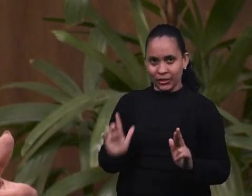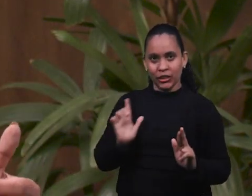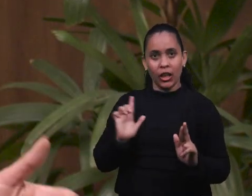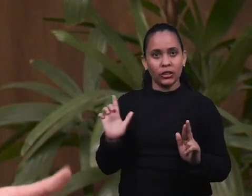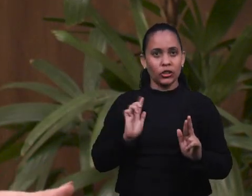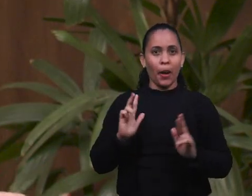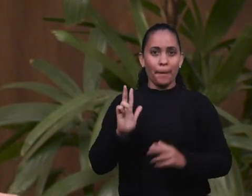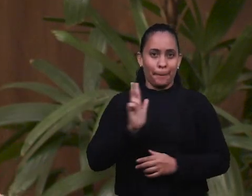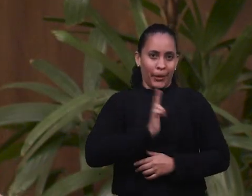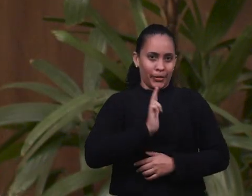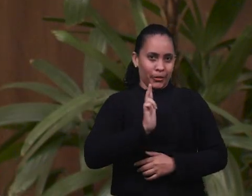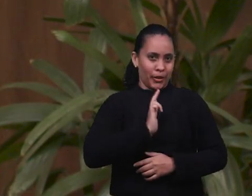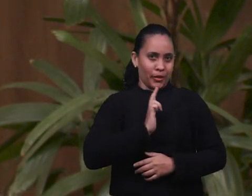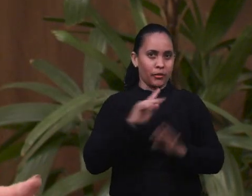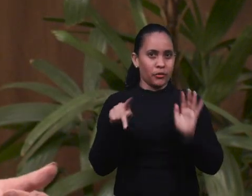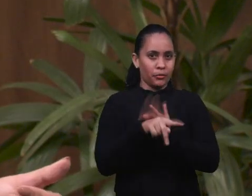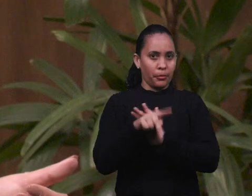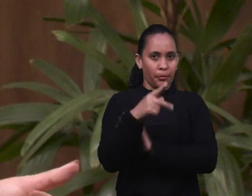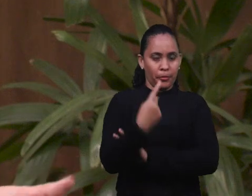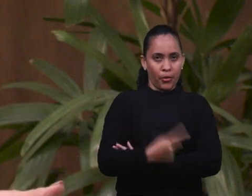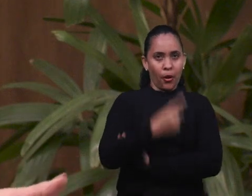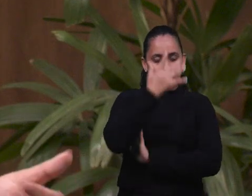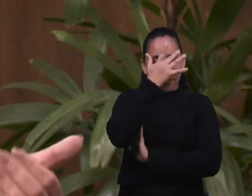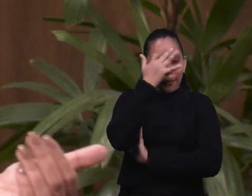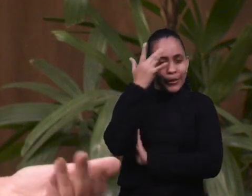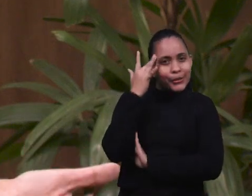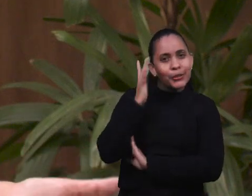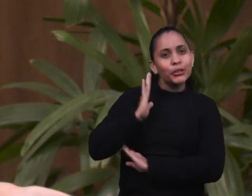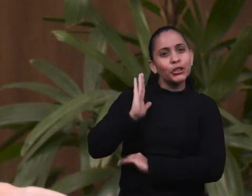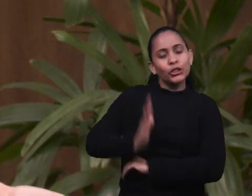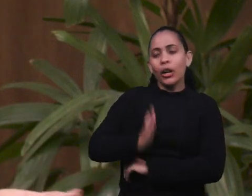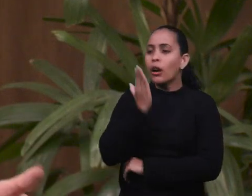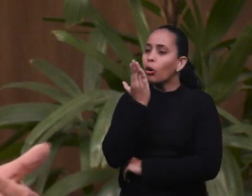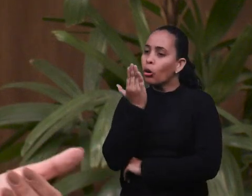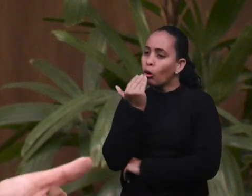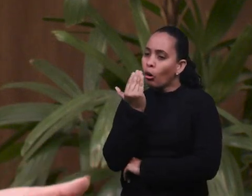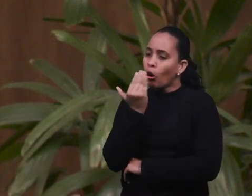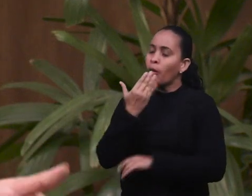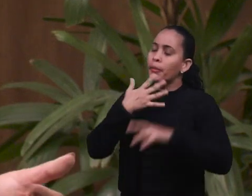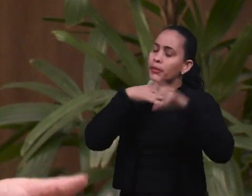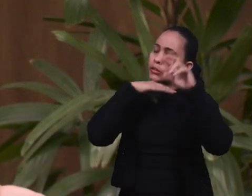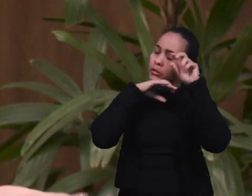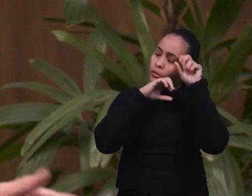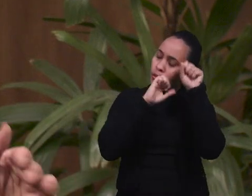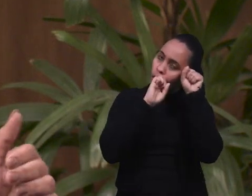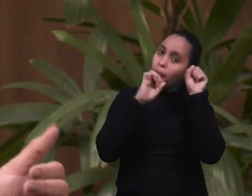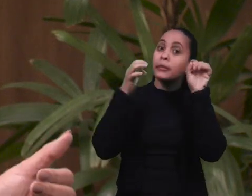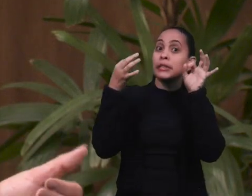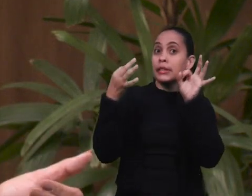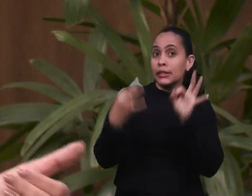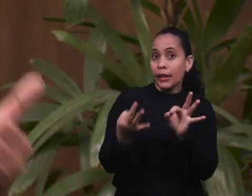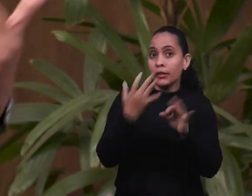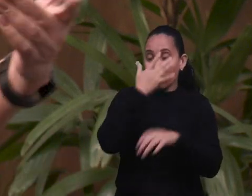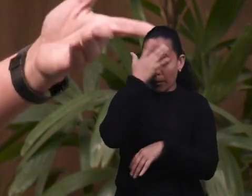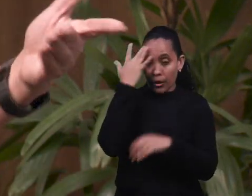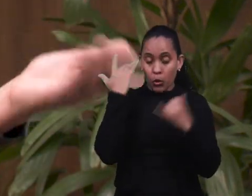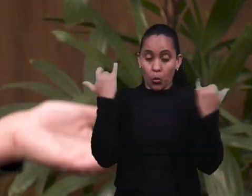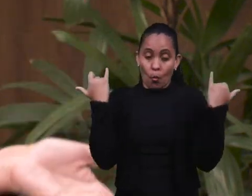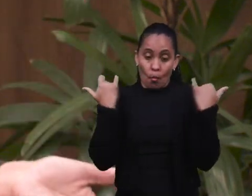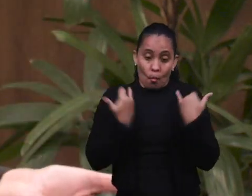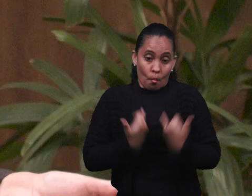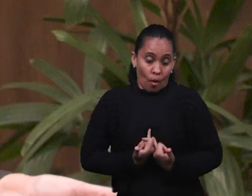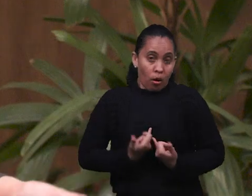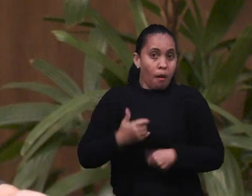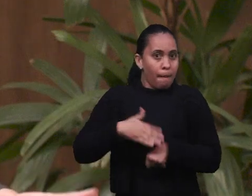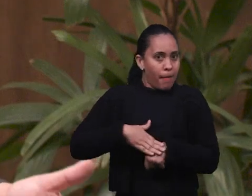as individualidades de cada um. Tem pessoas que já comem direito, já dormem direito, já fazem exercício, essas vão perder maior quantidade